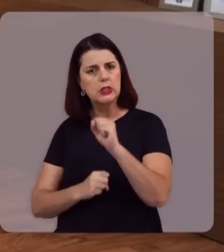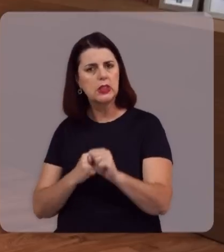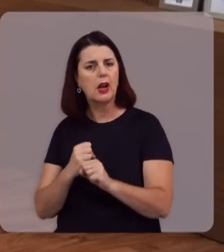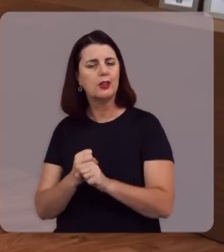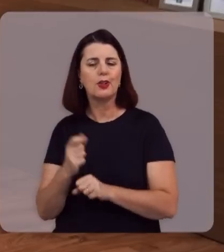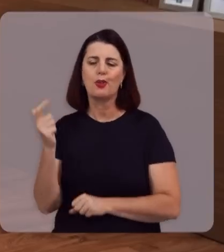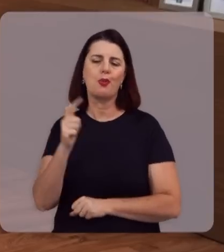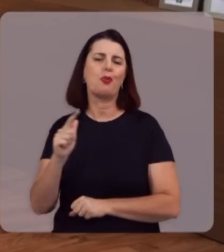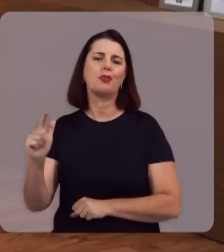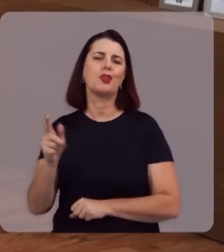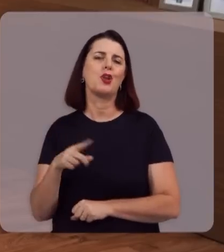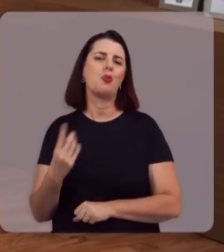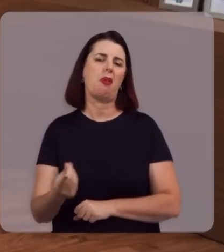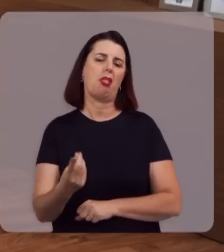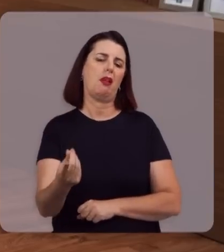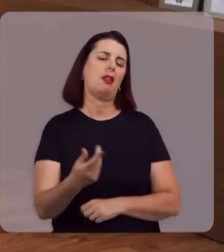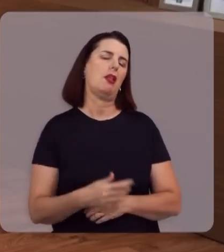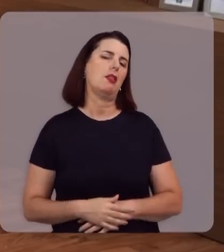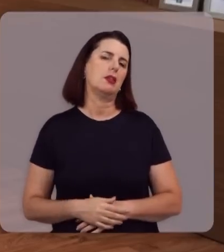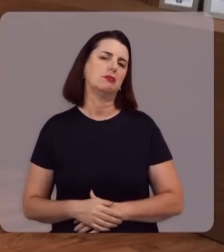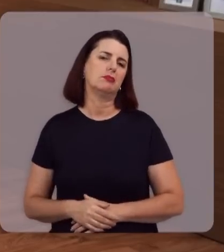e continuaria a eternidade.